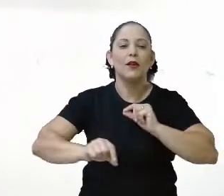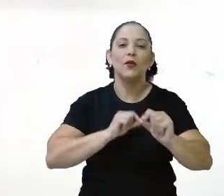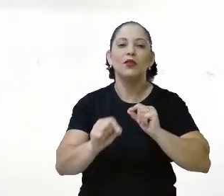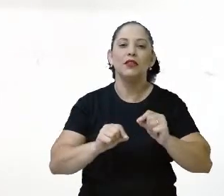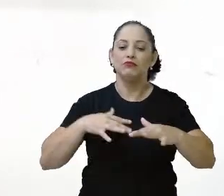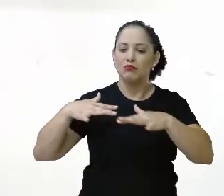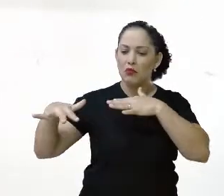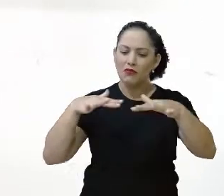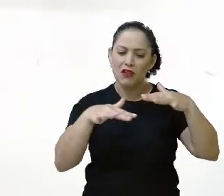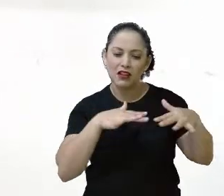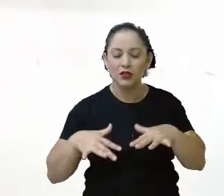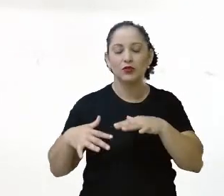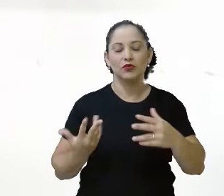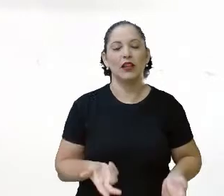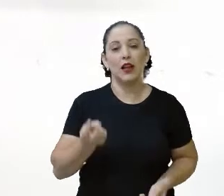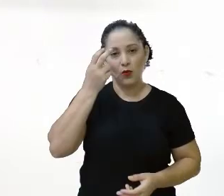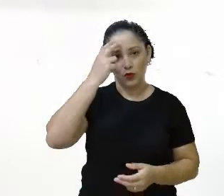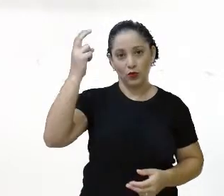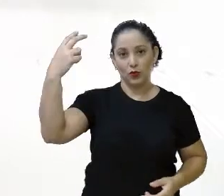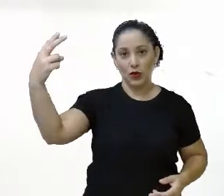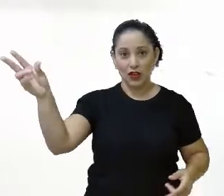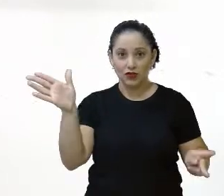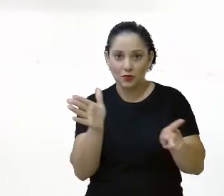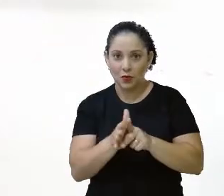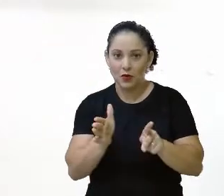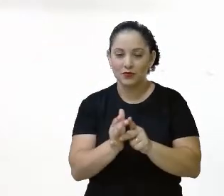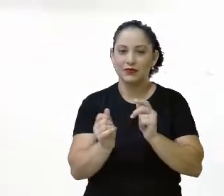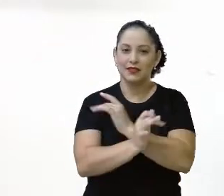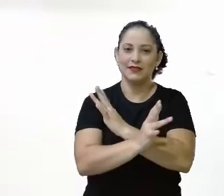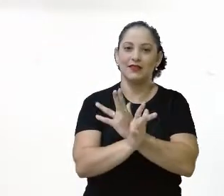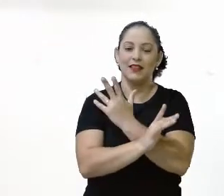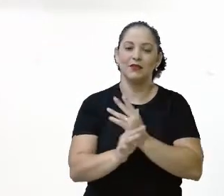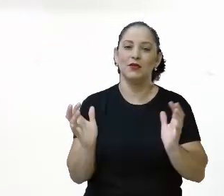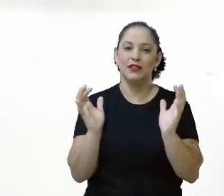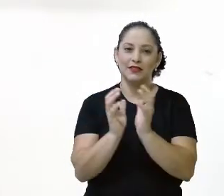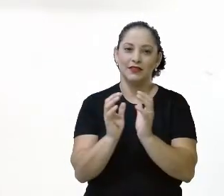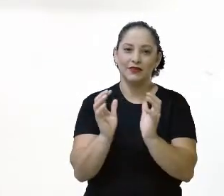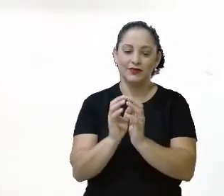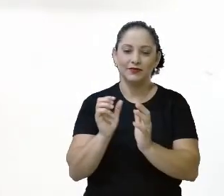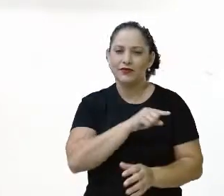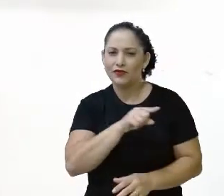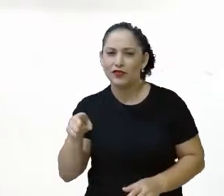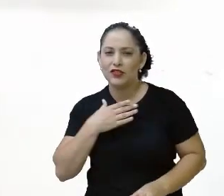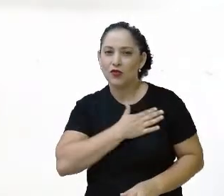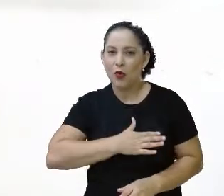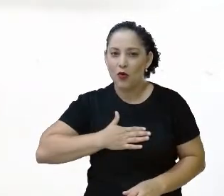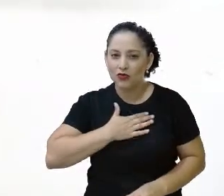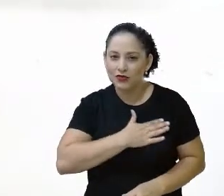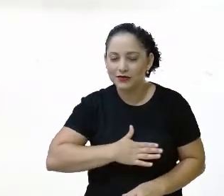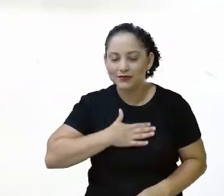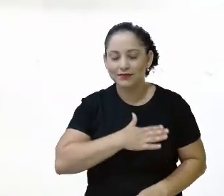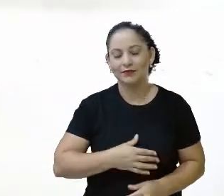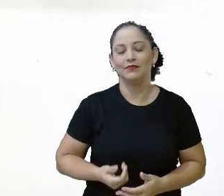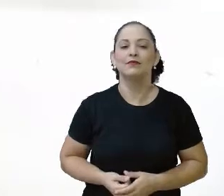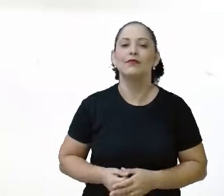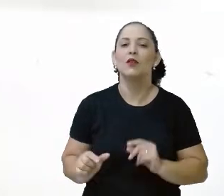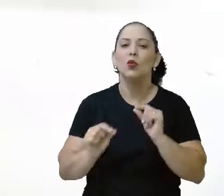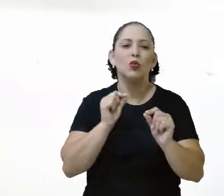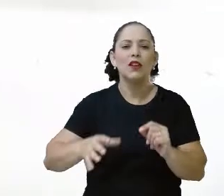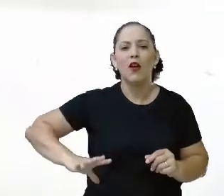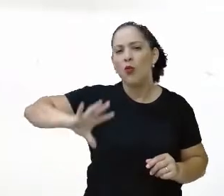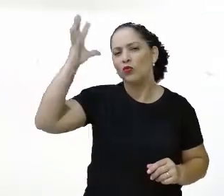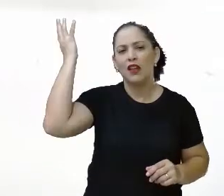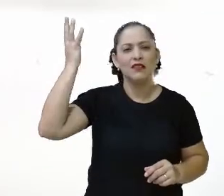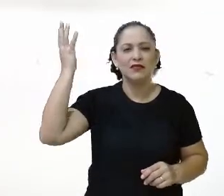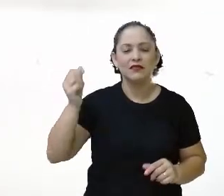culturais do Recife. Eu espero que vocês gostem da aula. A gente vai falar o que acontece aqui em Recife,